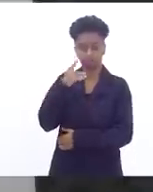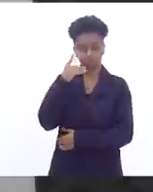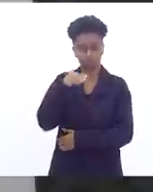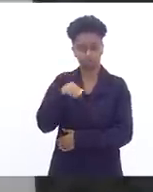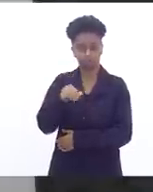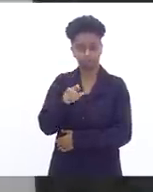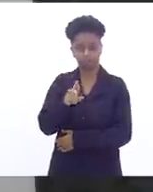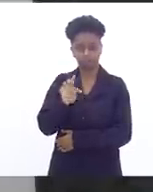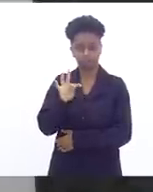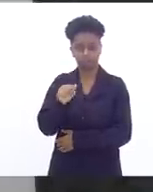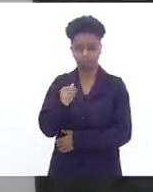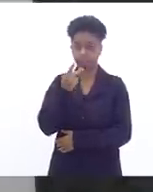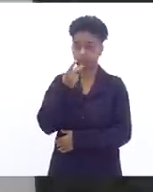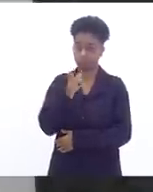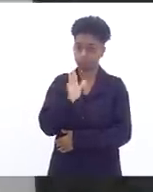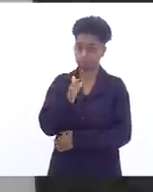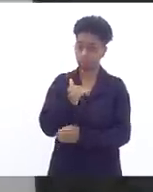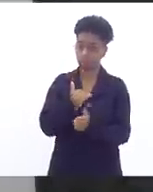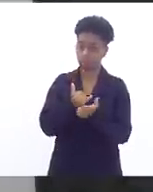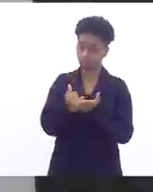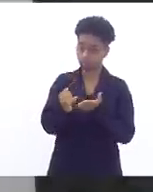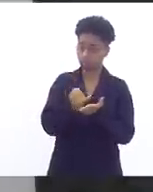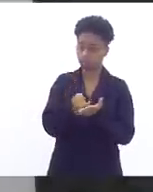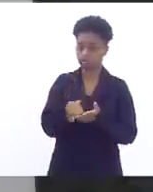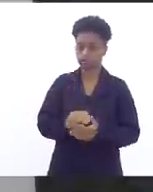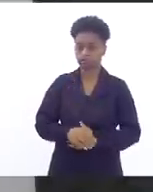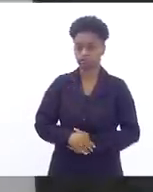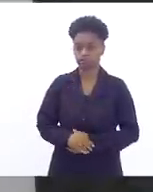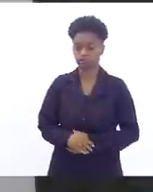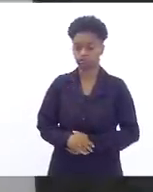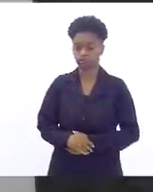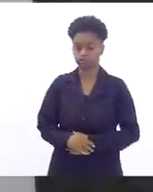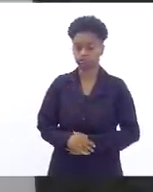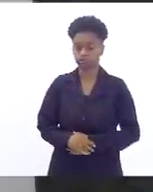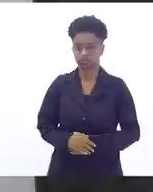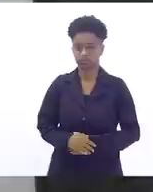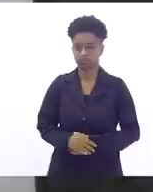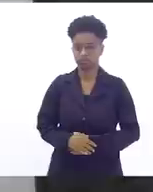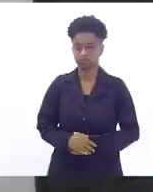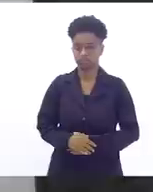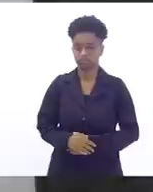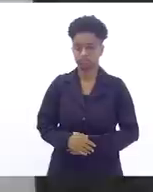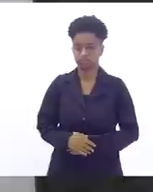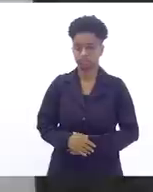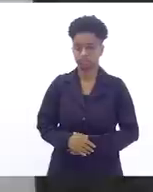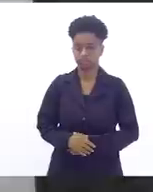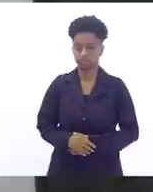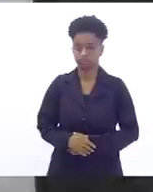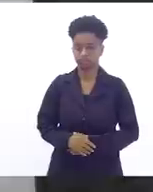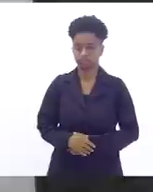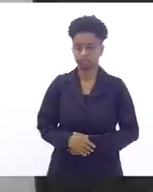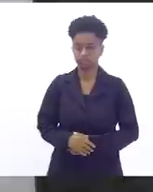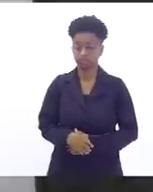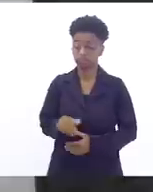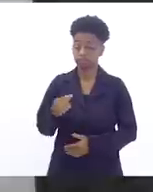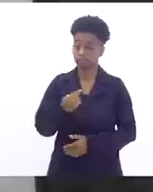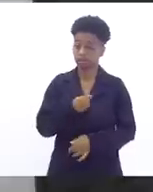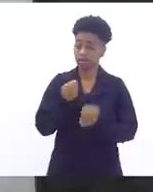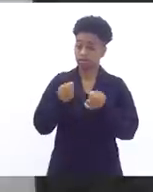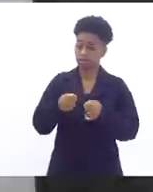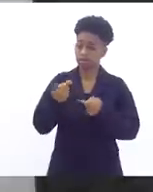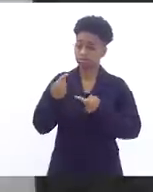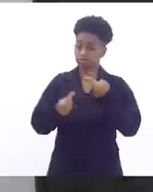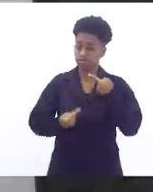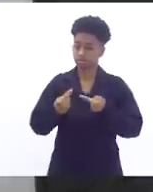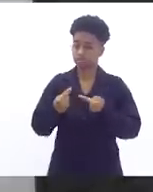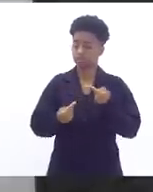na introdução que ela fez é indiscutível que não se consegue